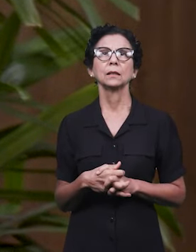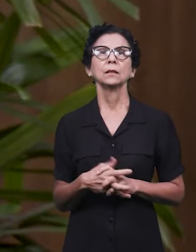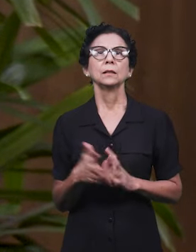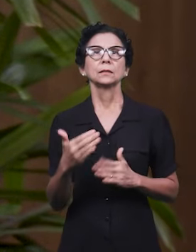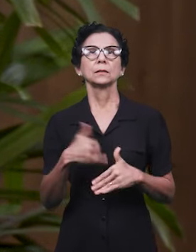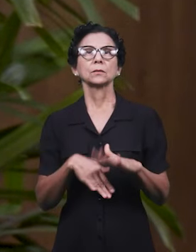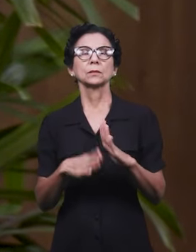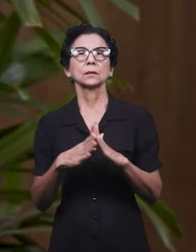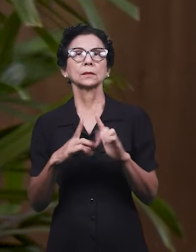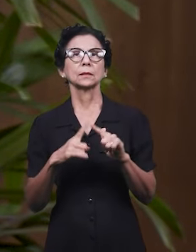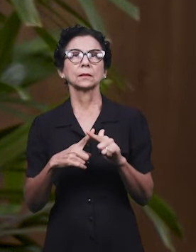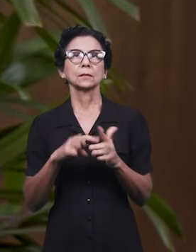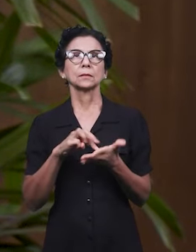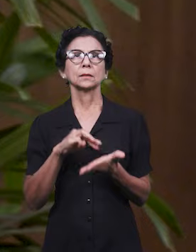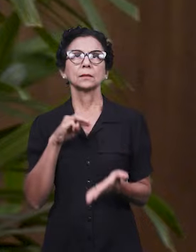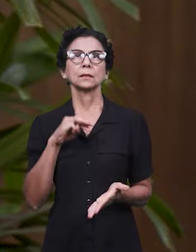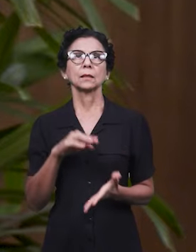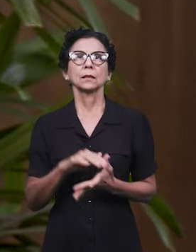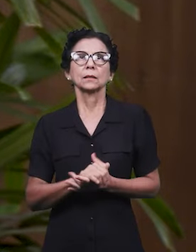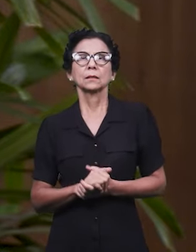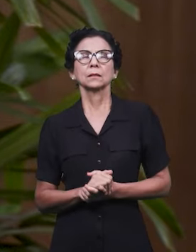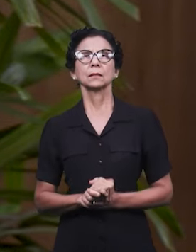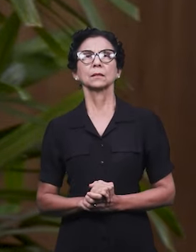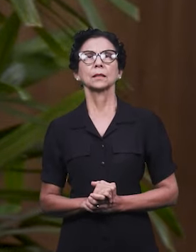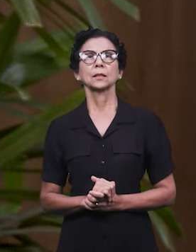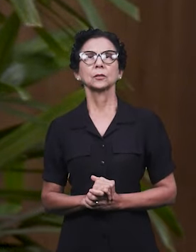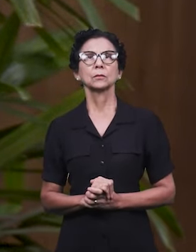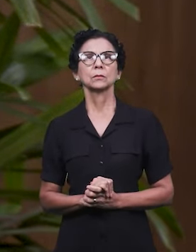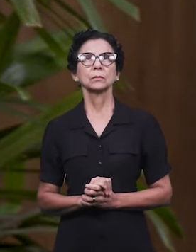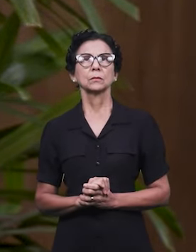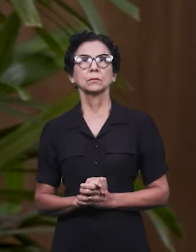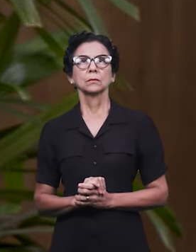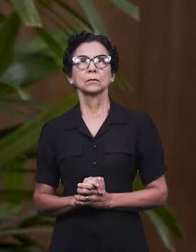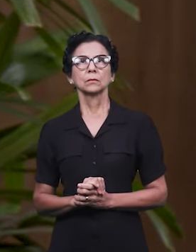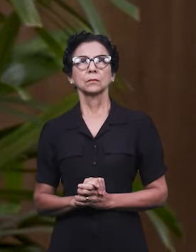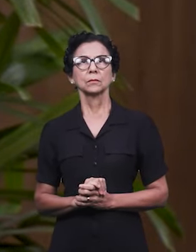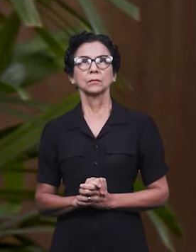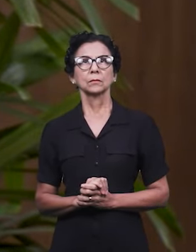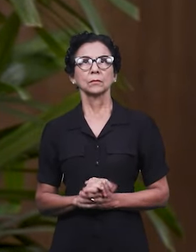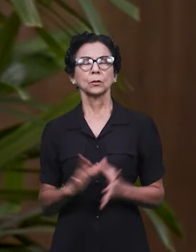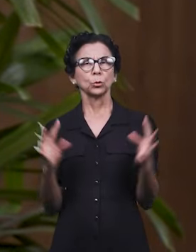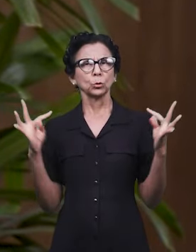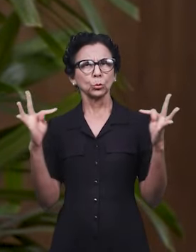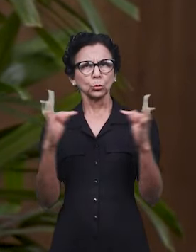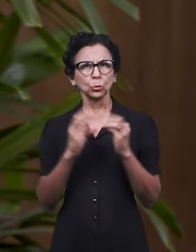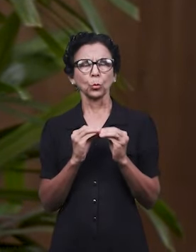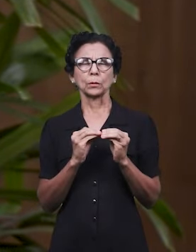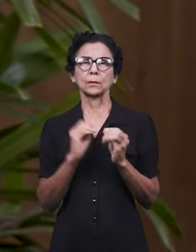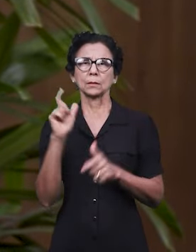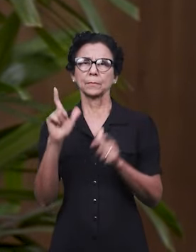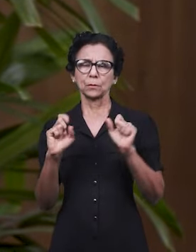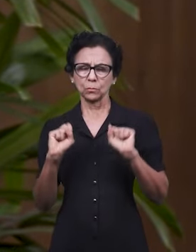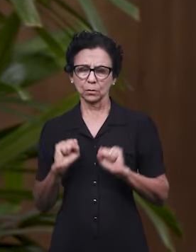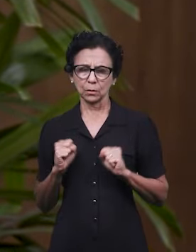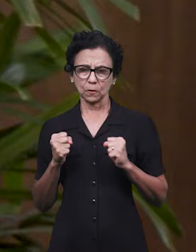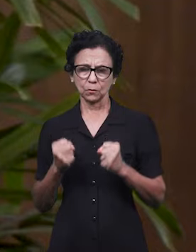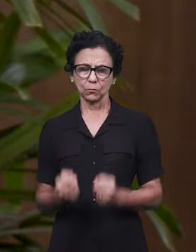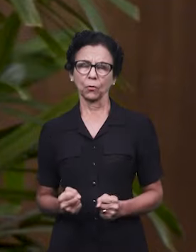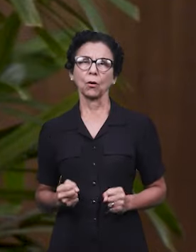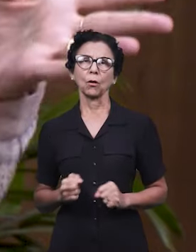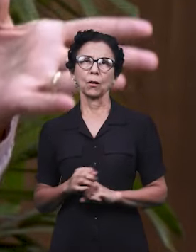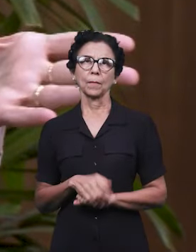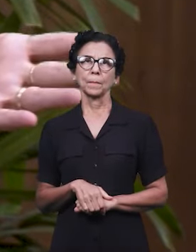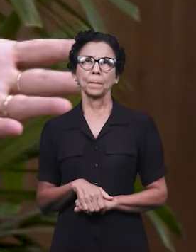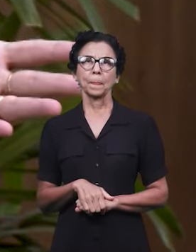igrejas, né? E a gente vê que todos estão empenhados. Não existe professora